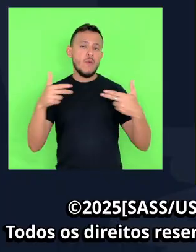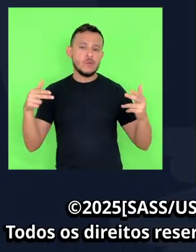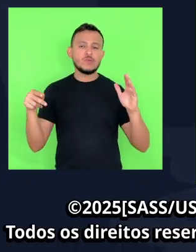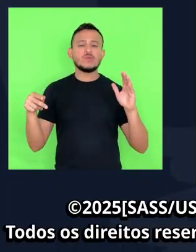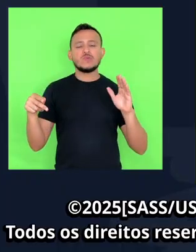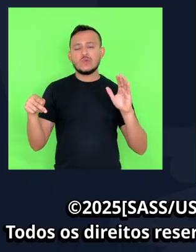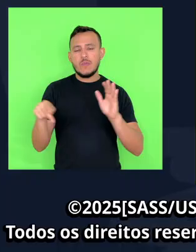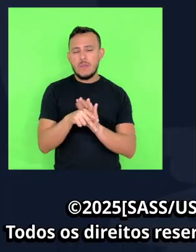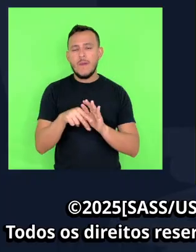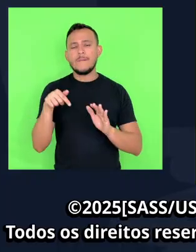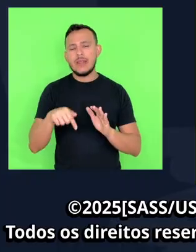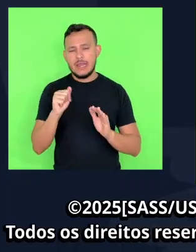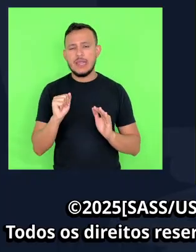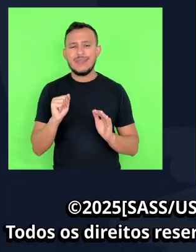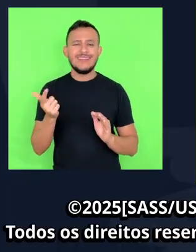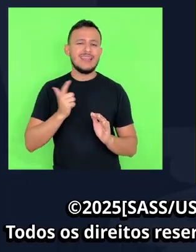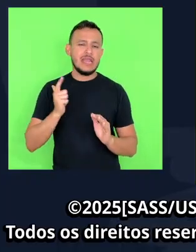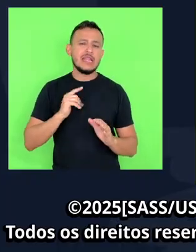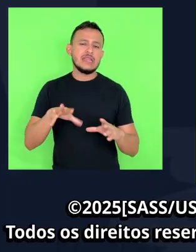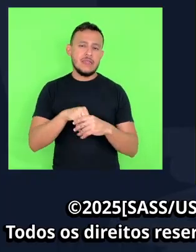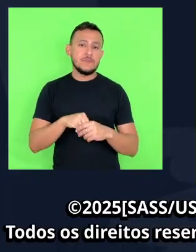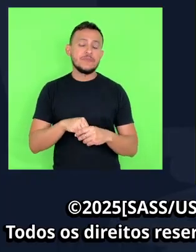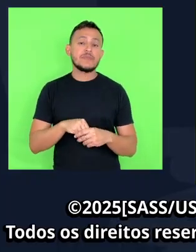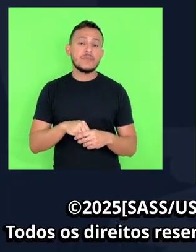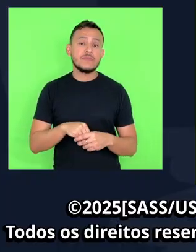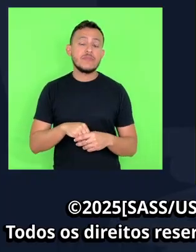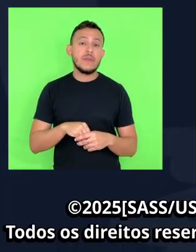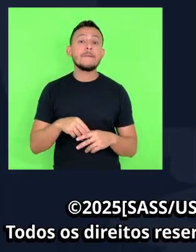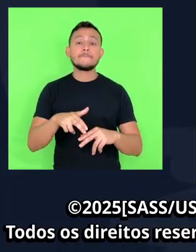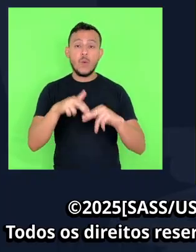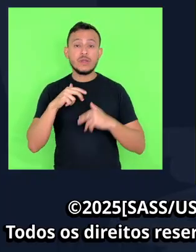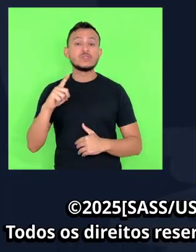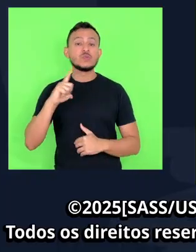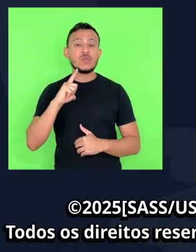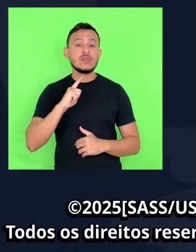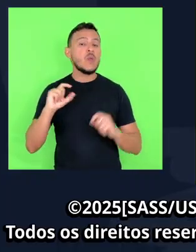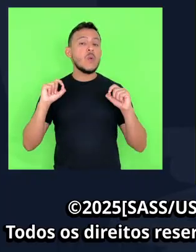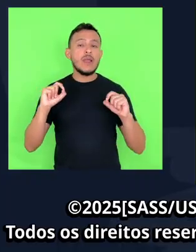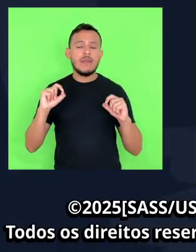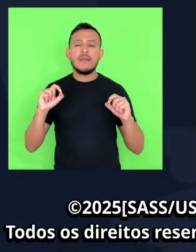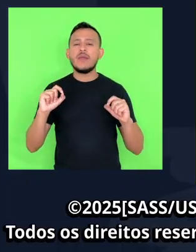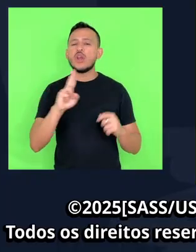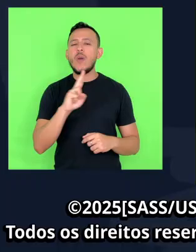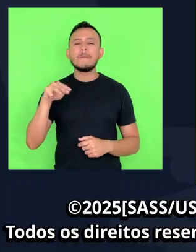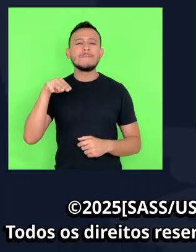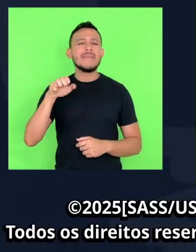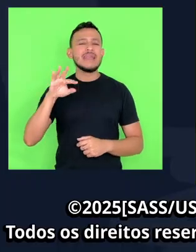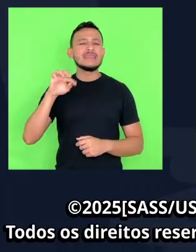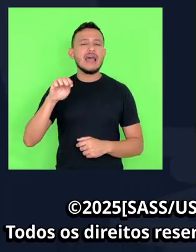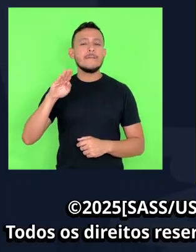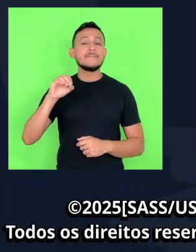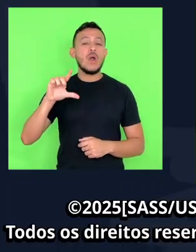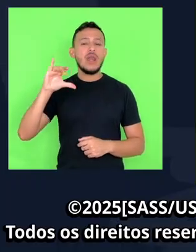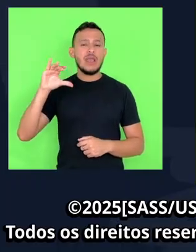recursos parcos, os poucos recursos que tem. Isso leva a que haja uma impressão metabólica